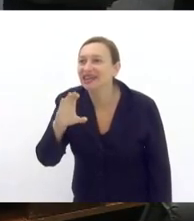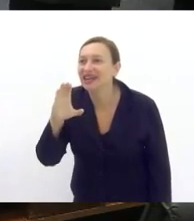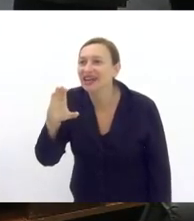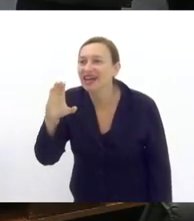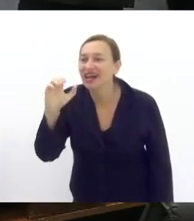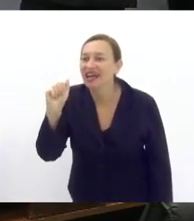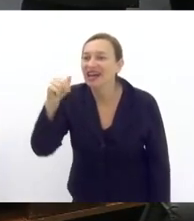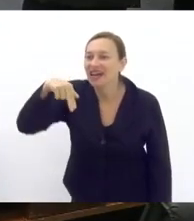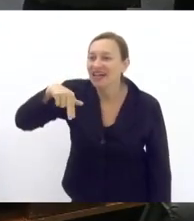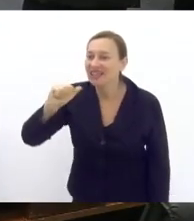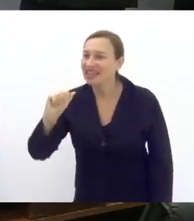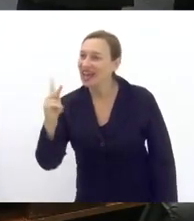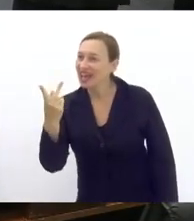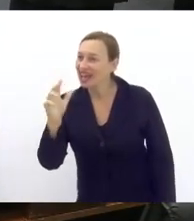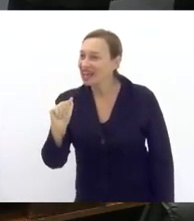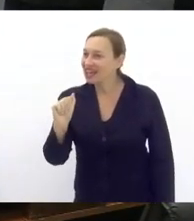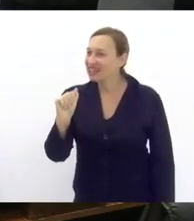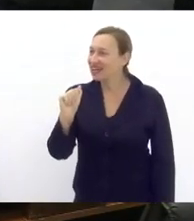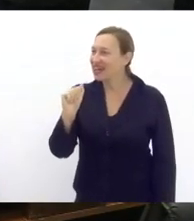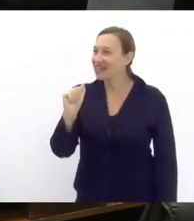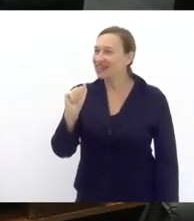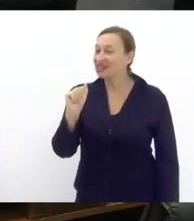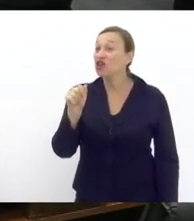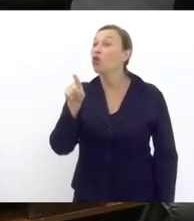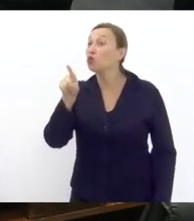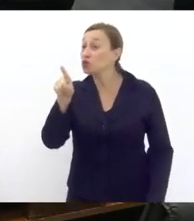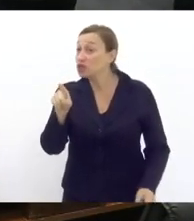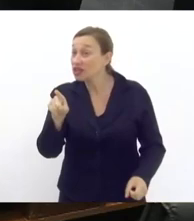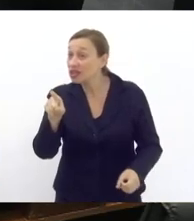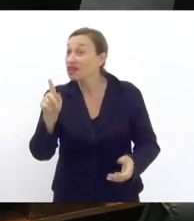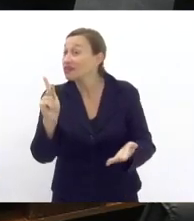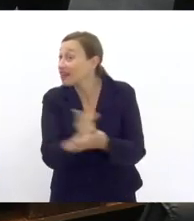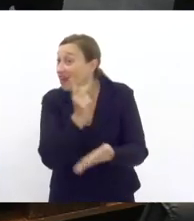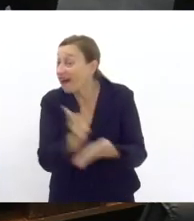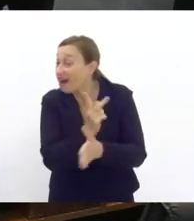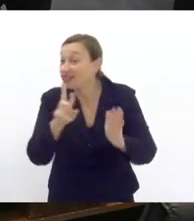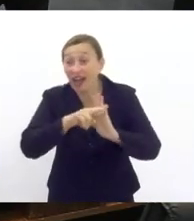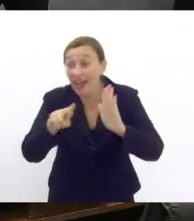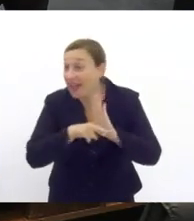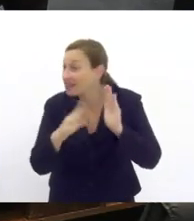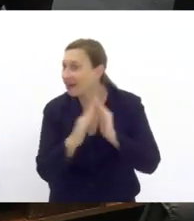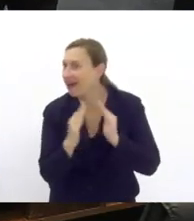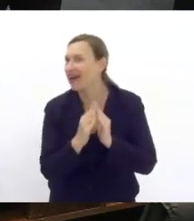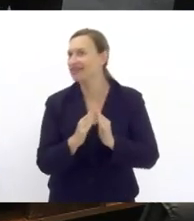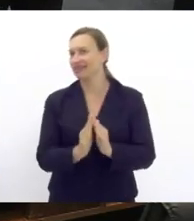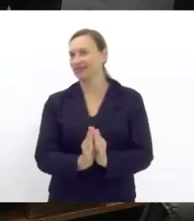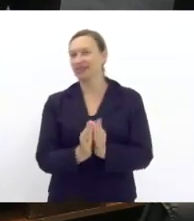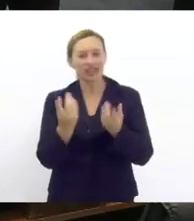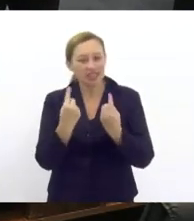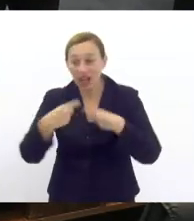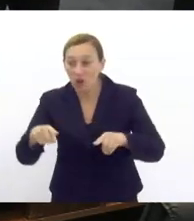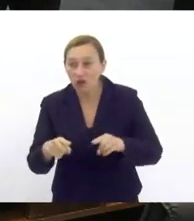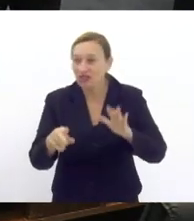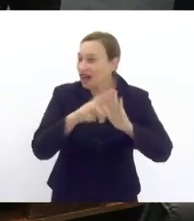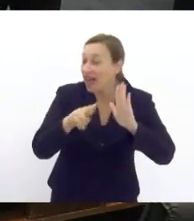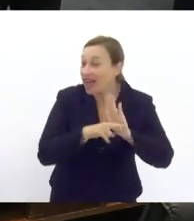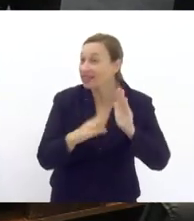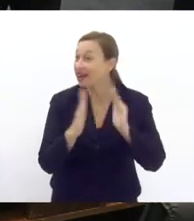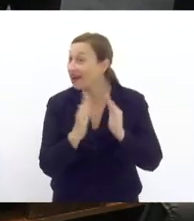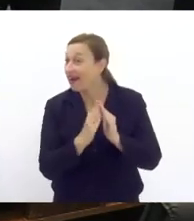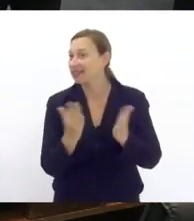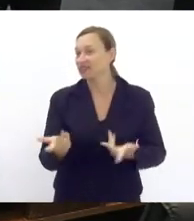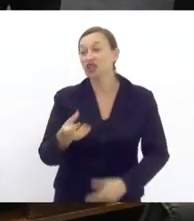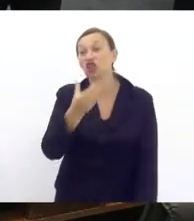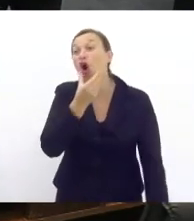Vossa Excelência está quebrando o decoro. Vossa Excelência está quebrando o decoro. Vossa Excelência me xingou. Seja homem.